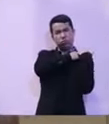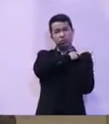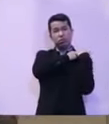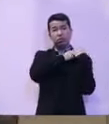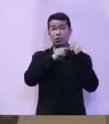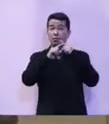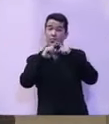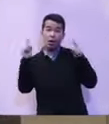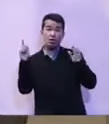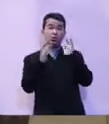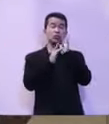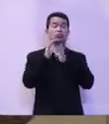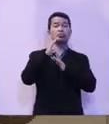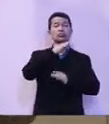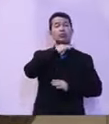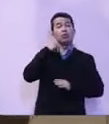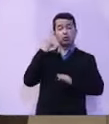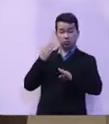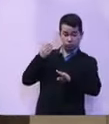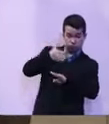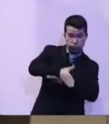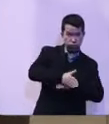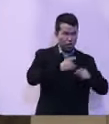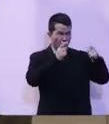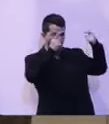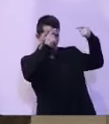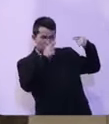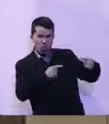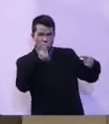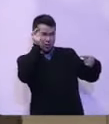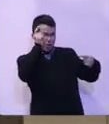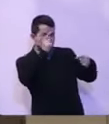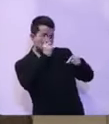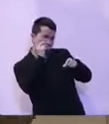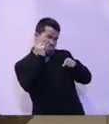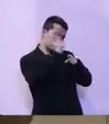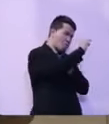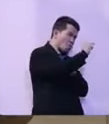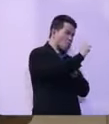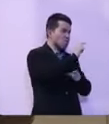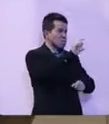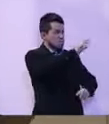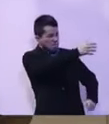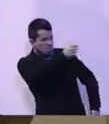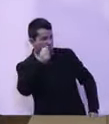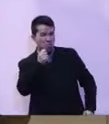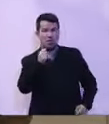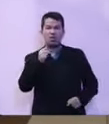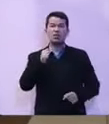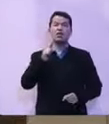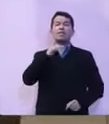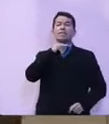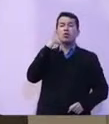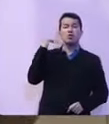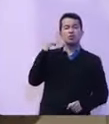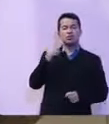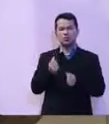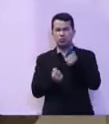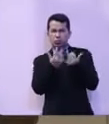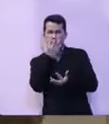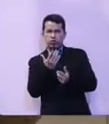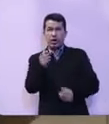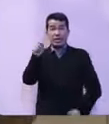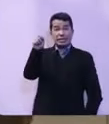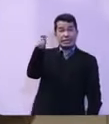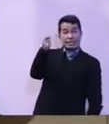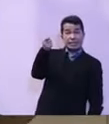de inferno, e tomou das mãos de Satanás as chaves da morte e do inferno, para que todo aquele que nele crê não pereça,